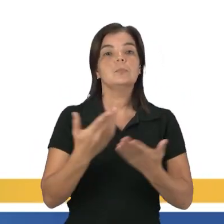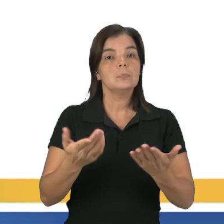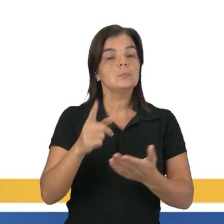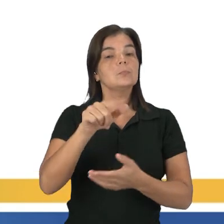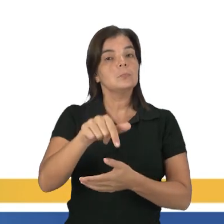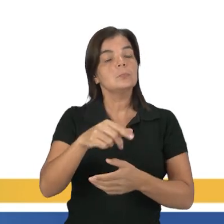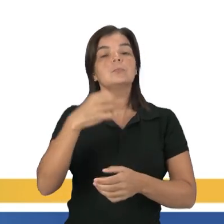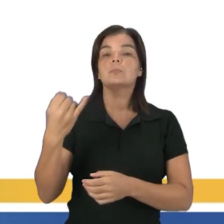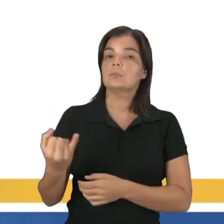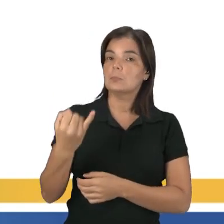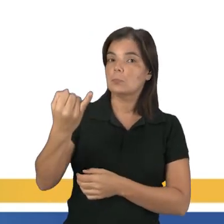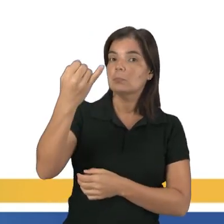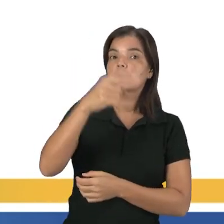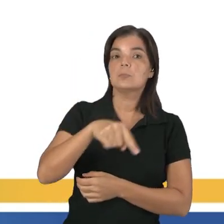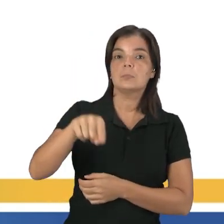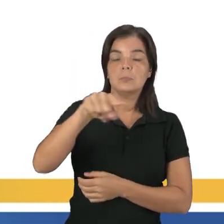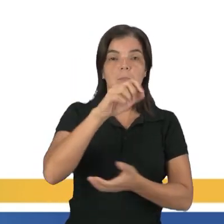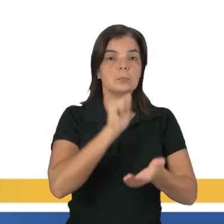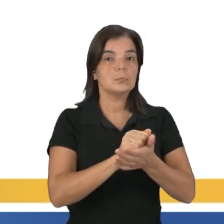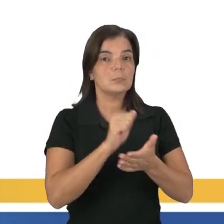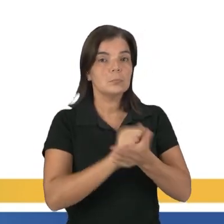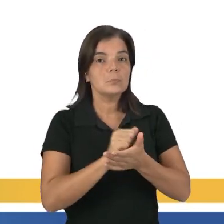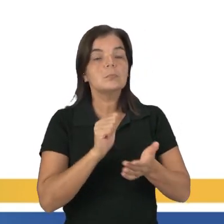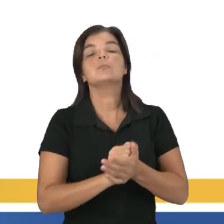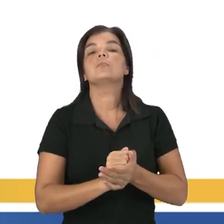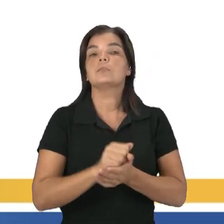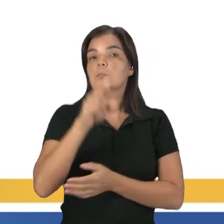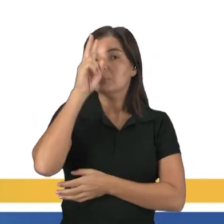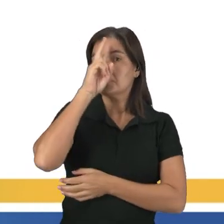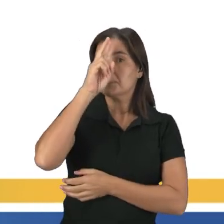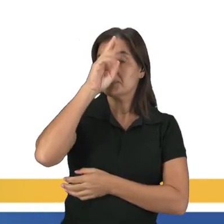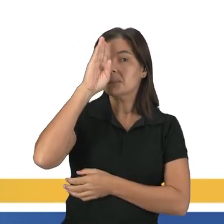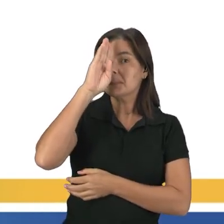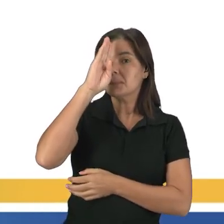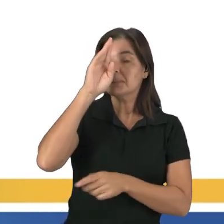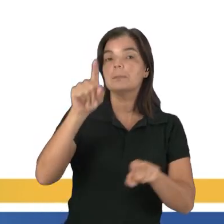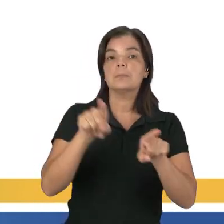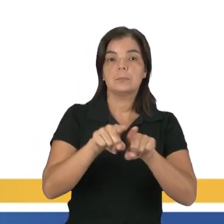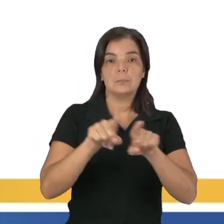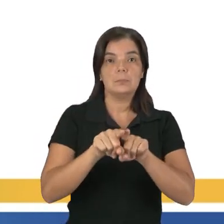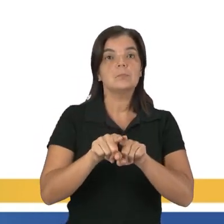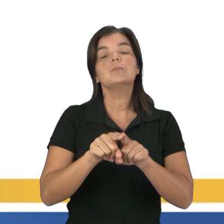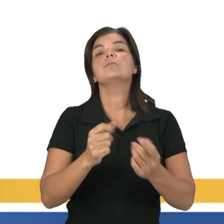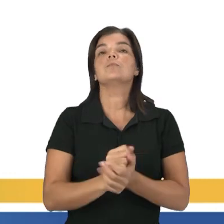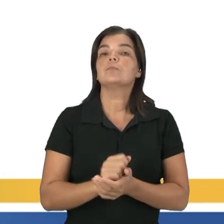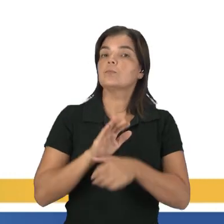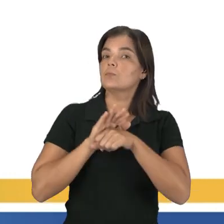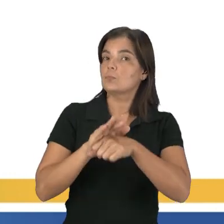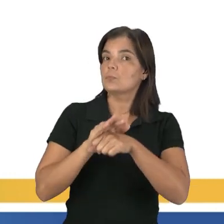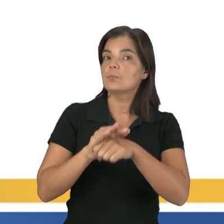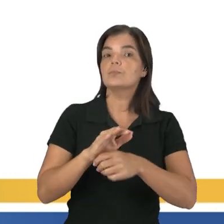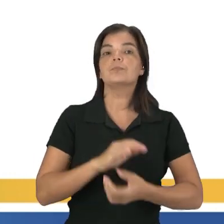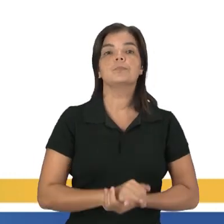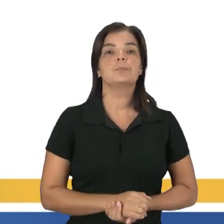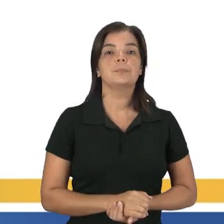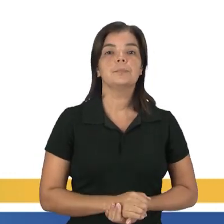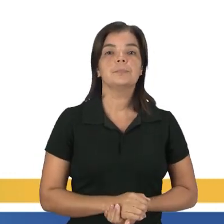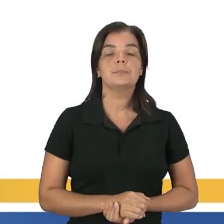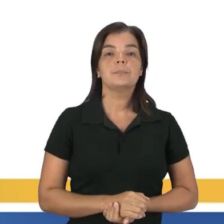é muito interessante você anotar e lembrar, principalmente, das abreviações, que te ajuda muito, tá